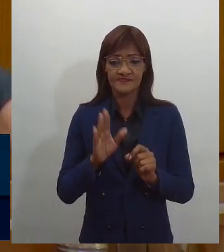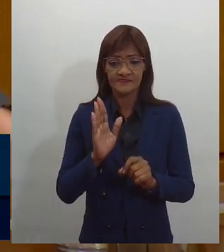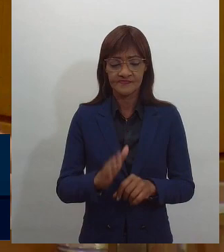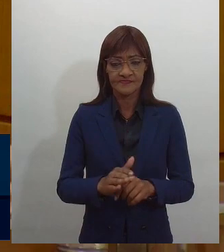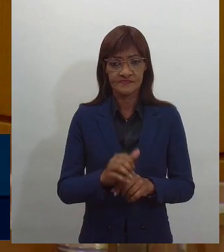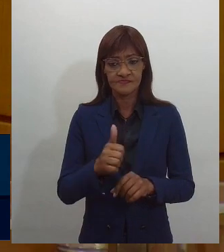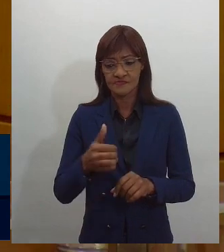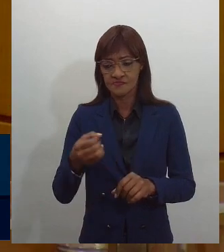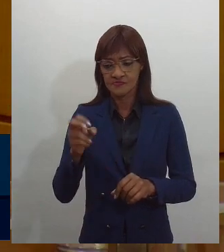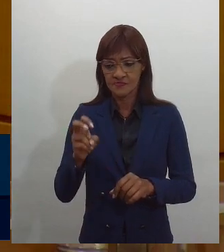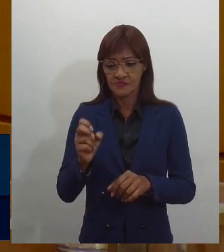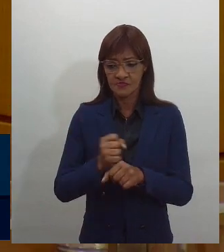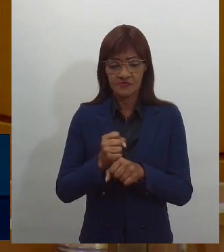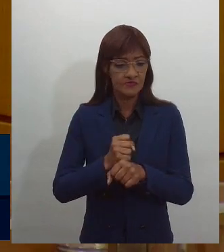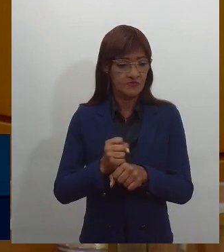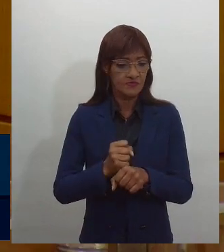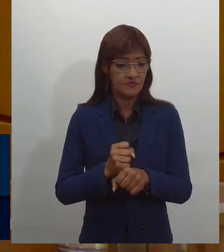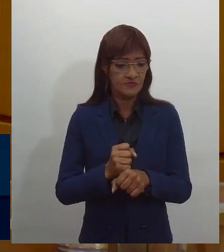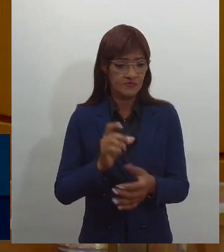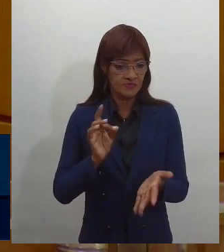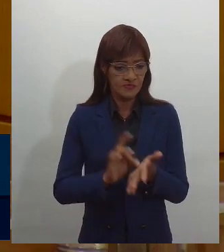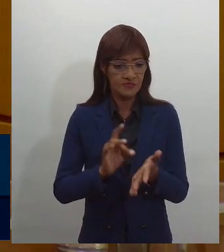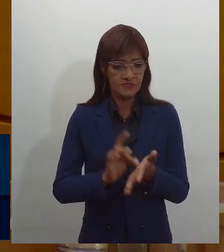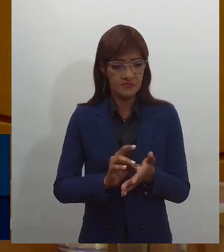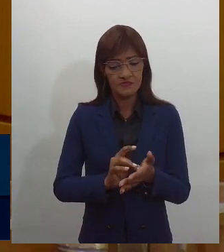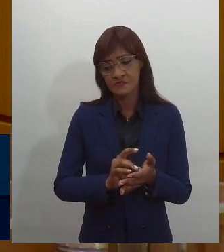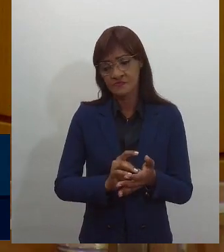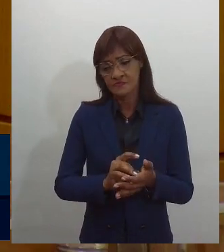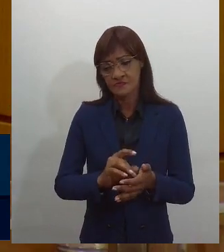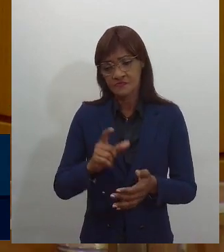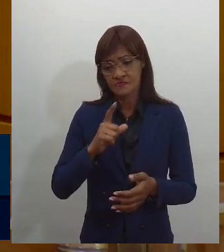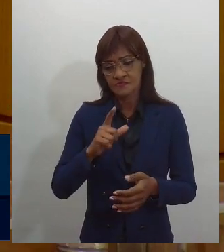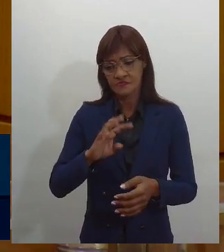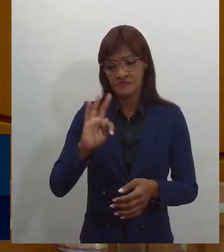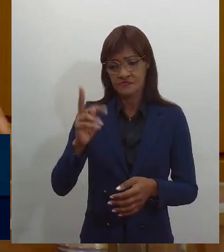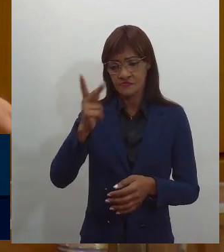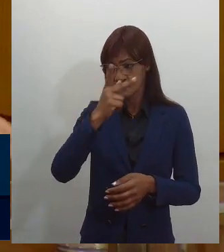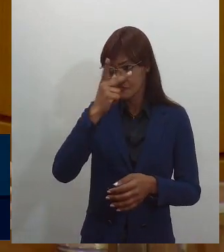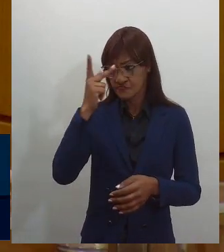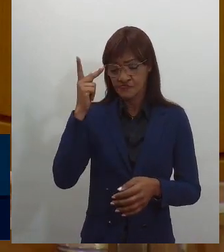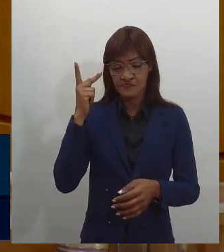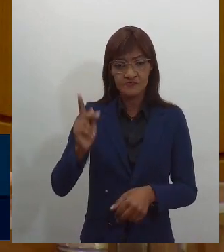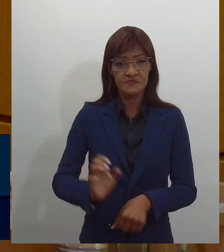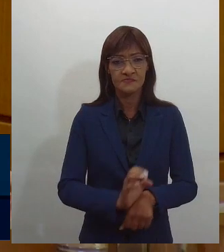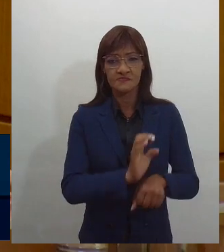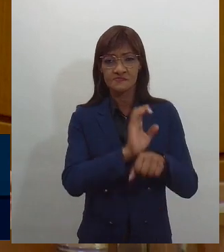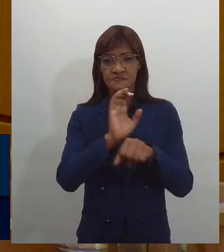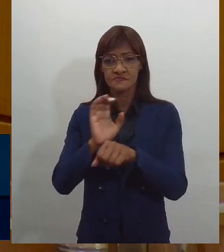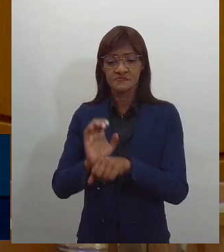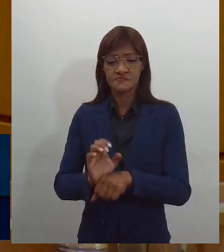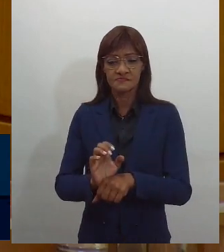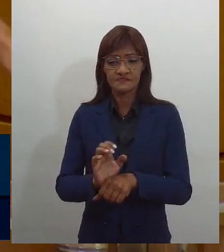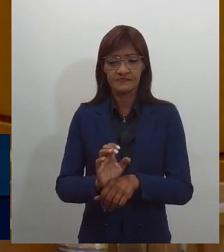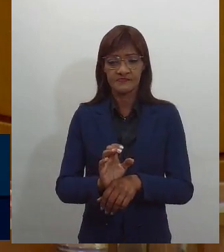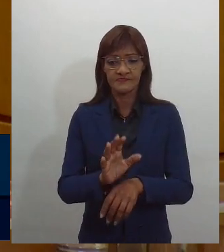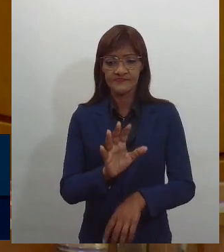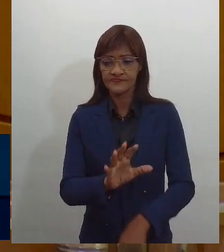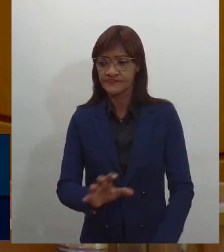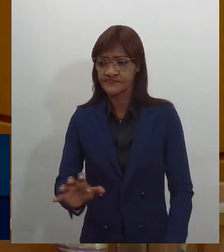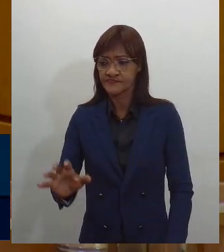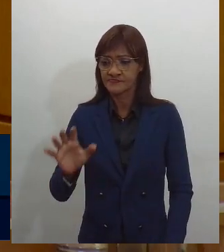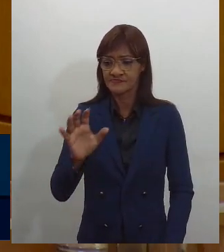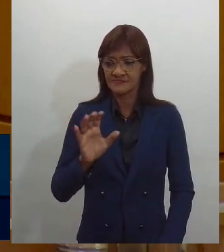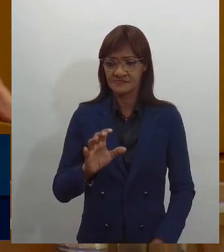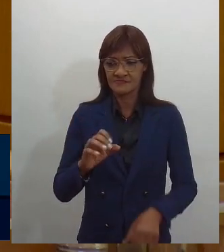que reúne aí pessoas do estado todo, da Bahia, de Alagoas. Então, que viva os nossos